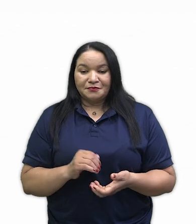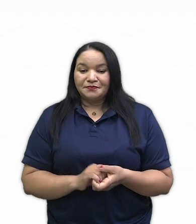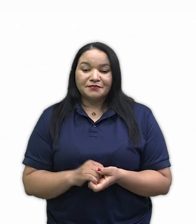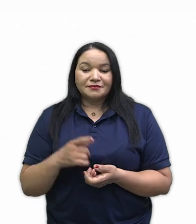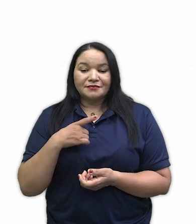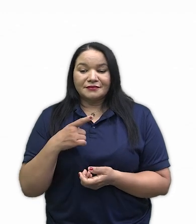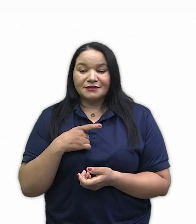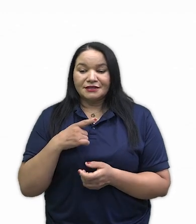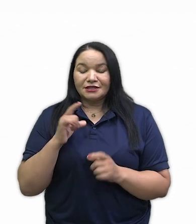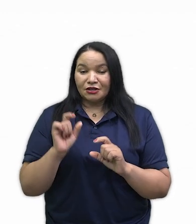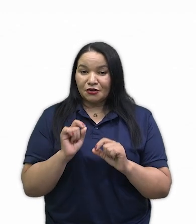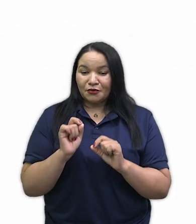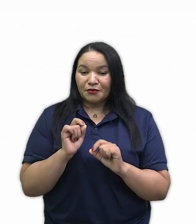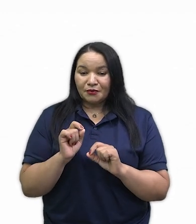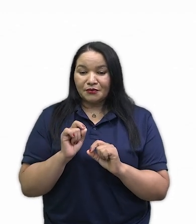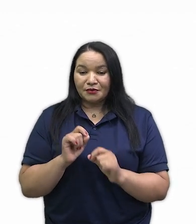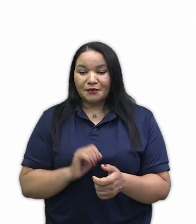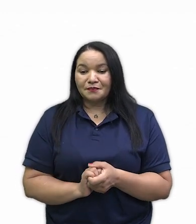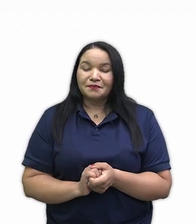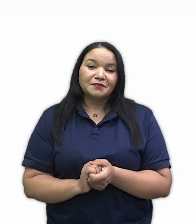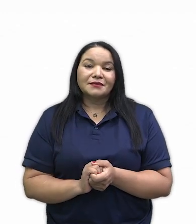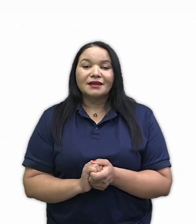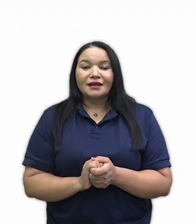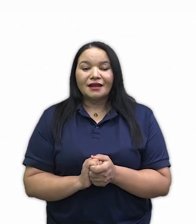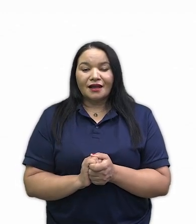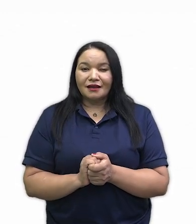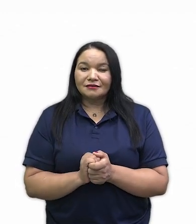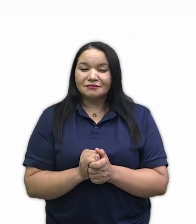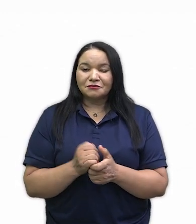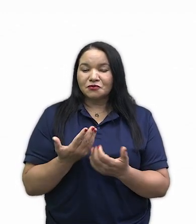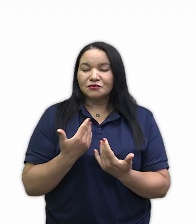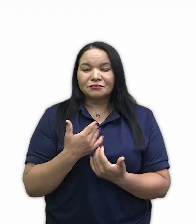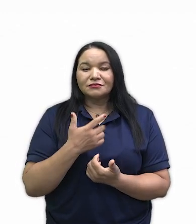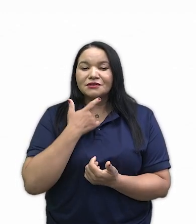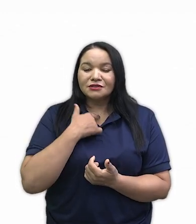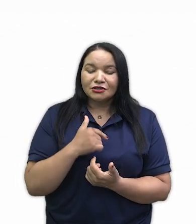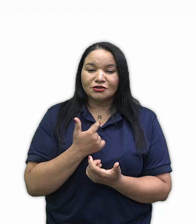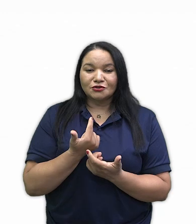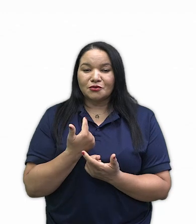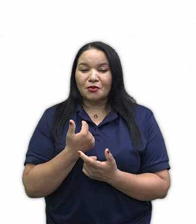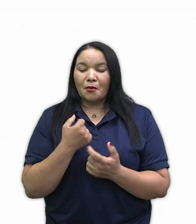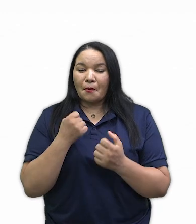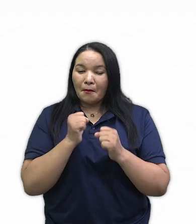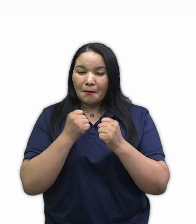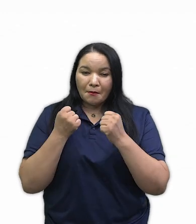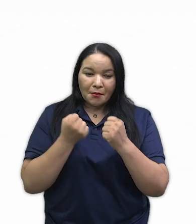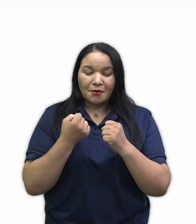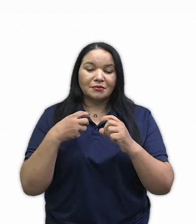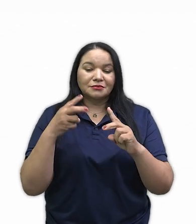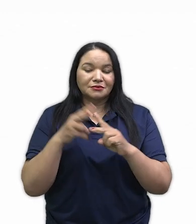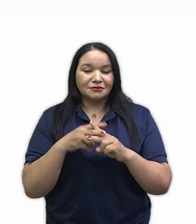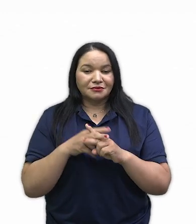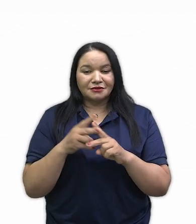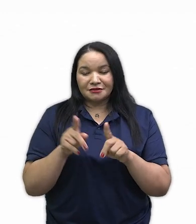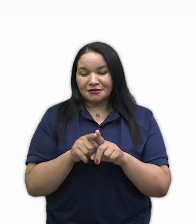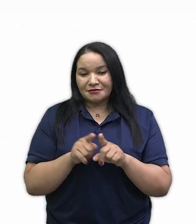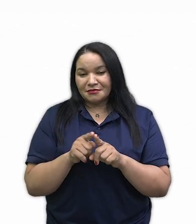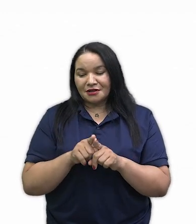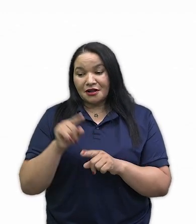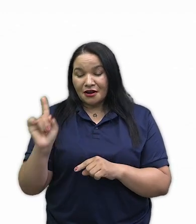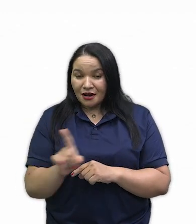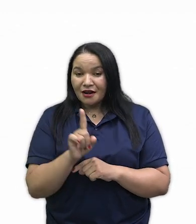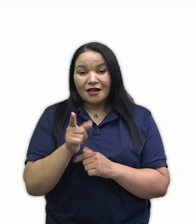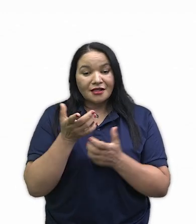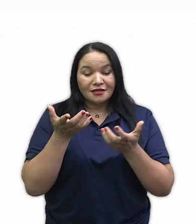que possui um dom ainda não lapidado para lutar boxe. Então é uma jovem que surge lá do nada, ela